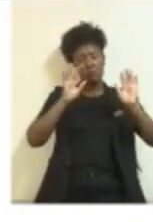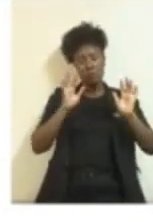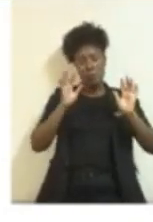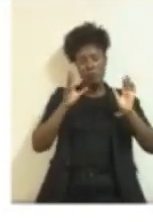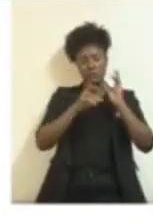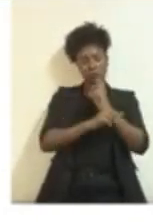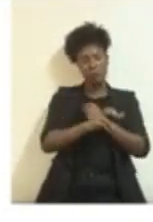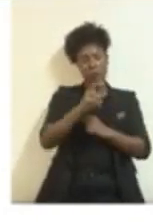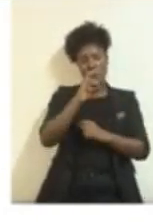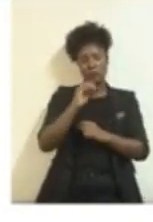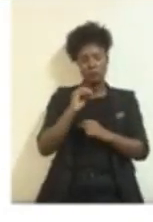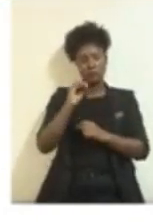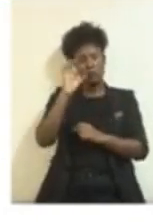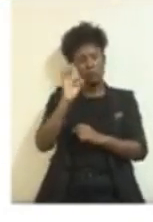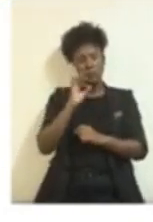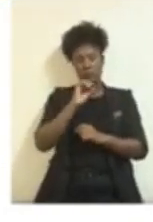campo,